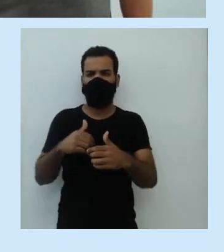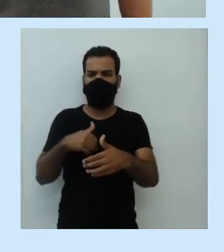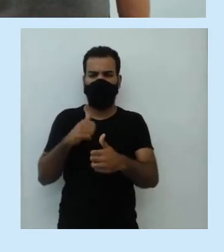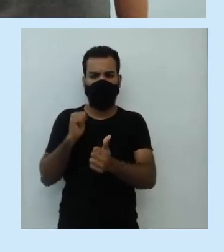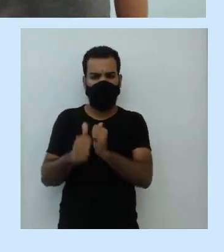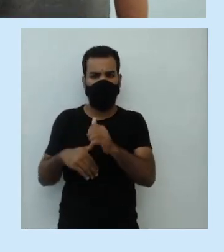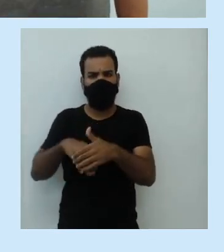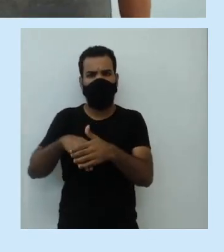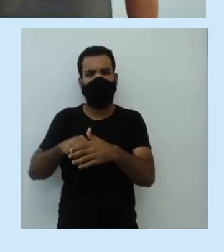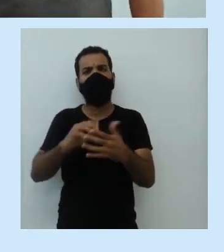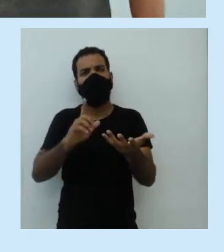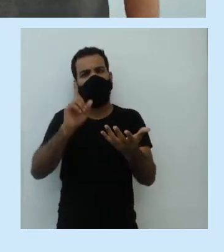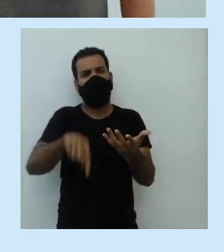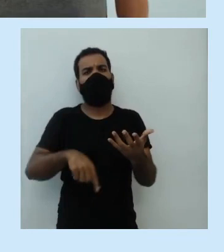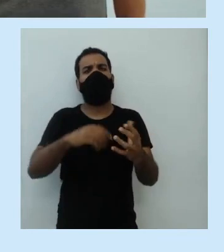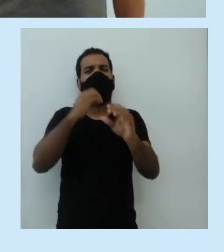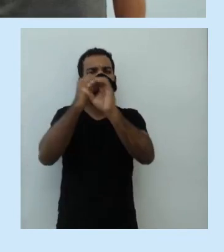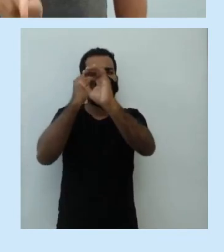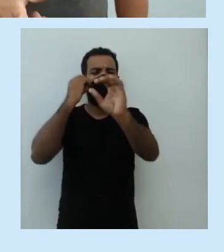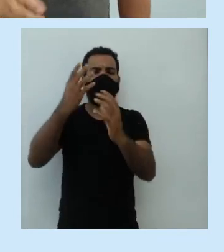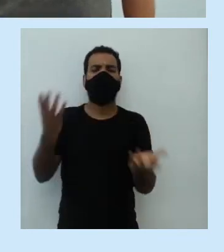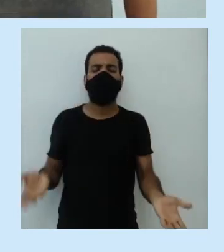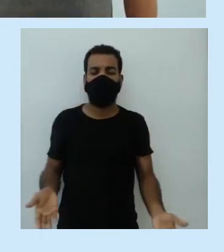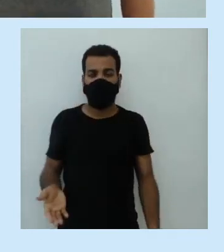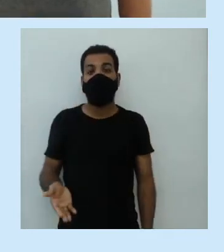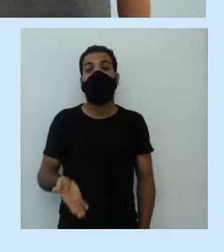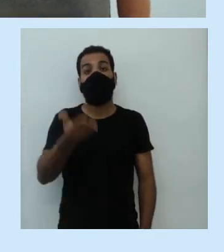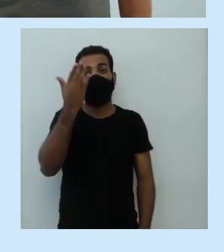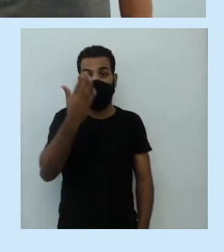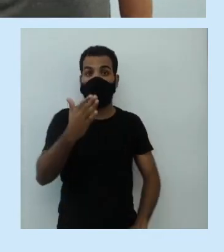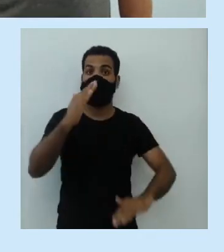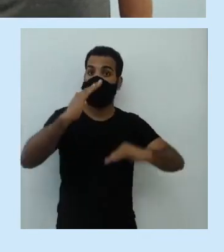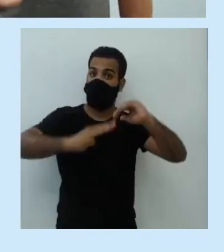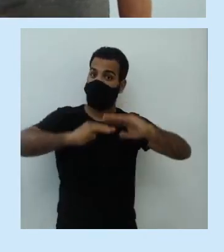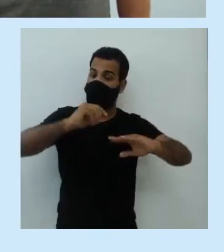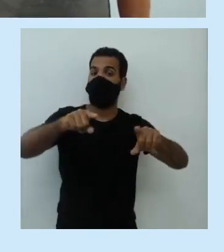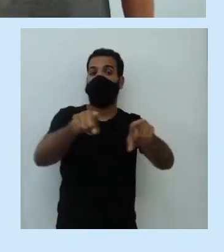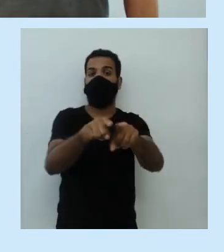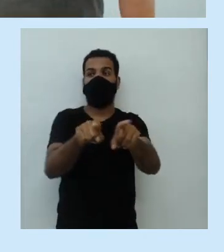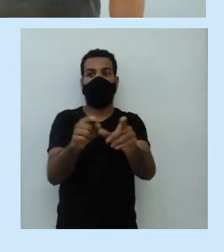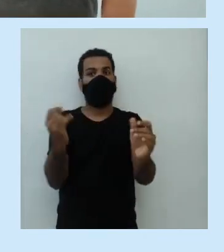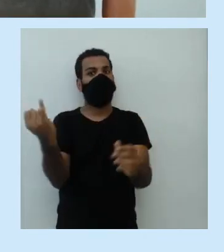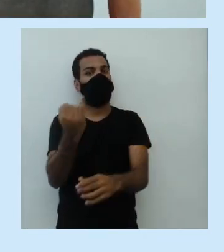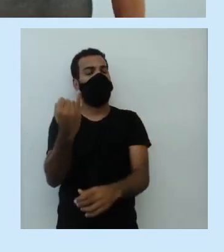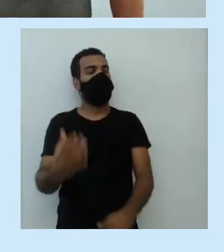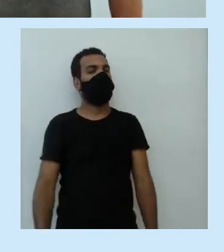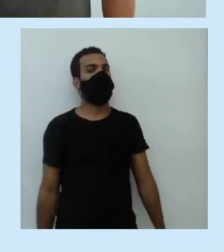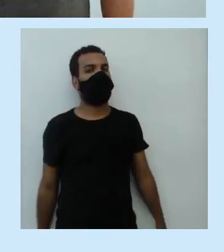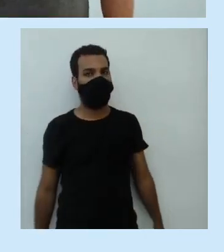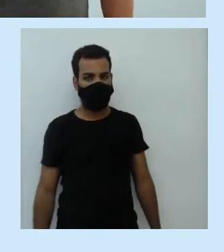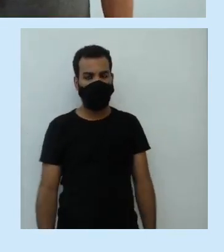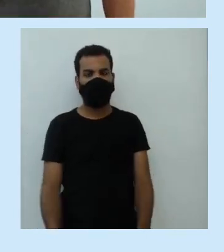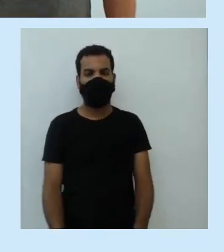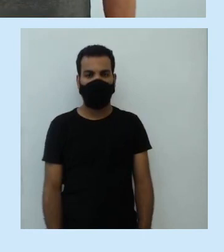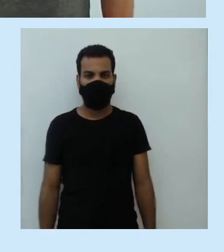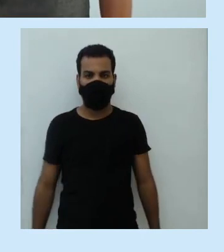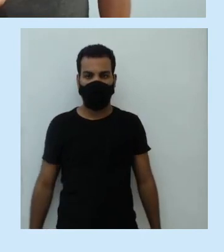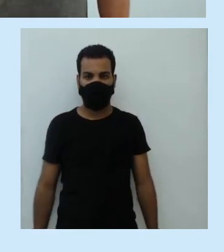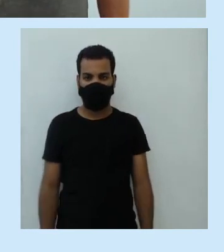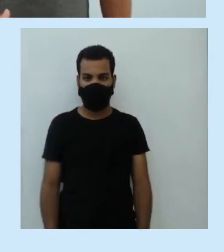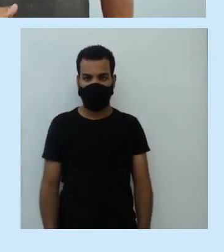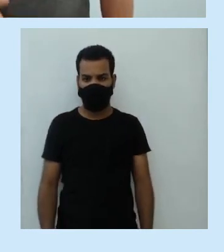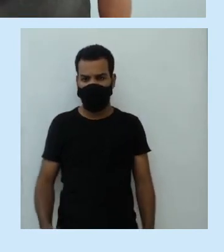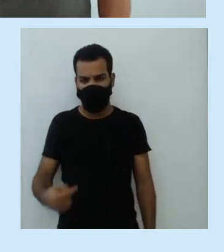futebol engenheiro, seja atleta, mas tenha profissão também. Você ser atleta não